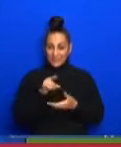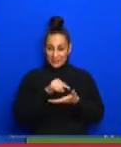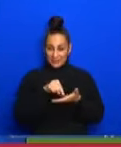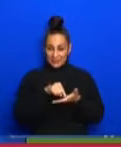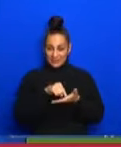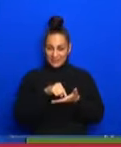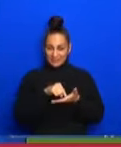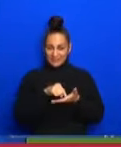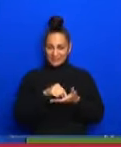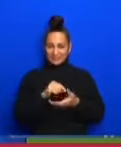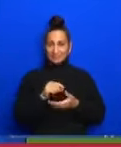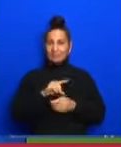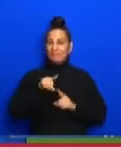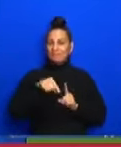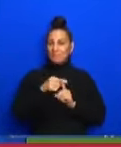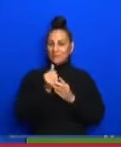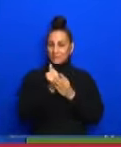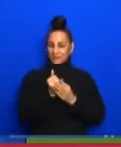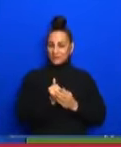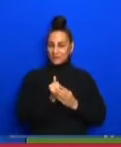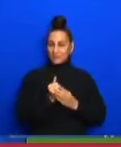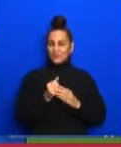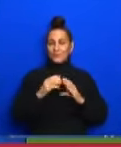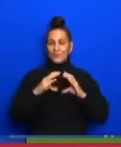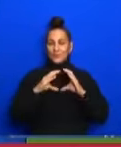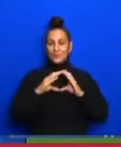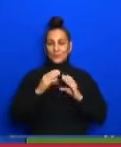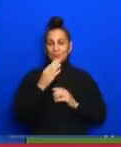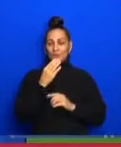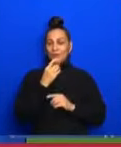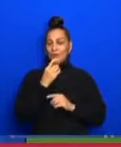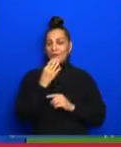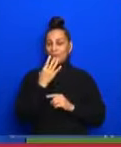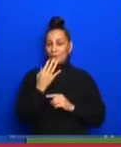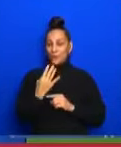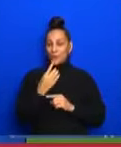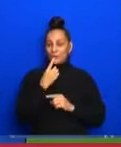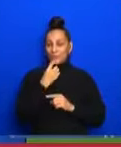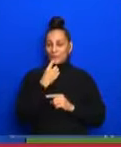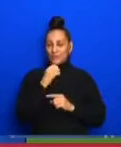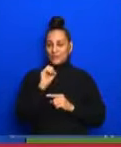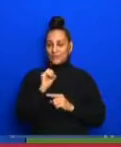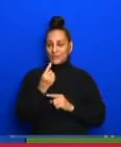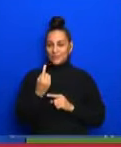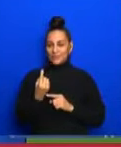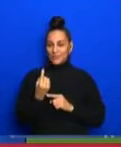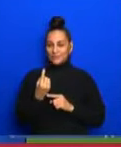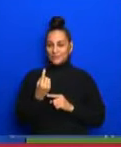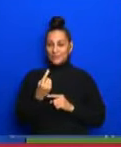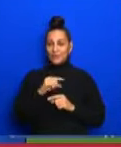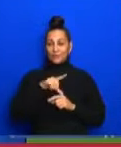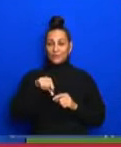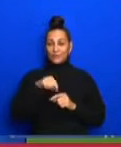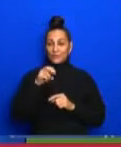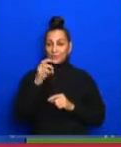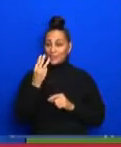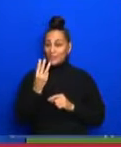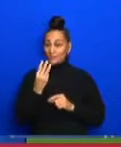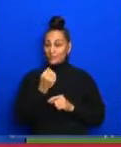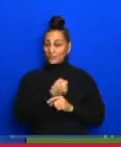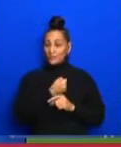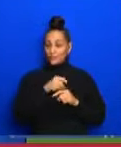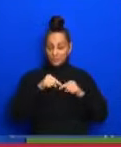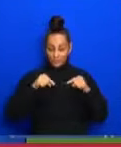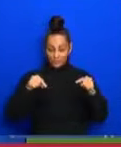aí está marcando mais um número chegando. Bola vermelha, 01. Vermelha, 01. Foram sorteados 3